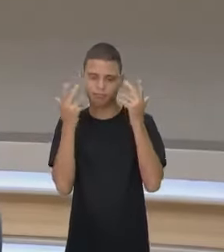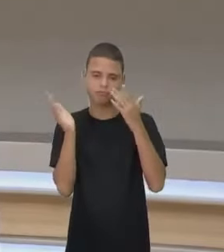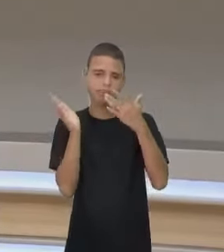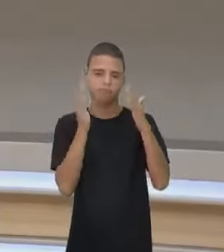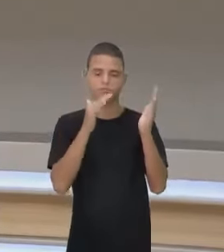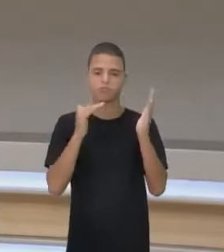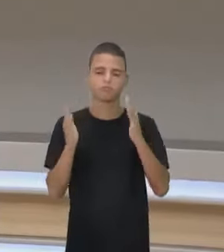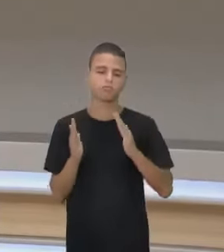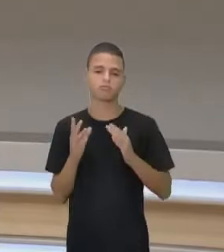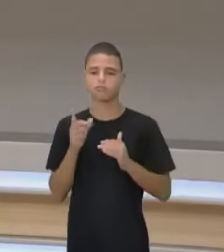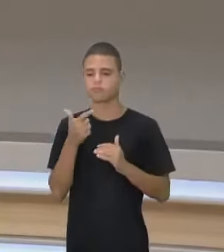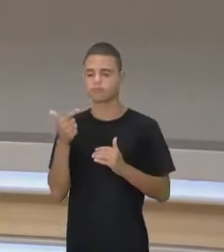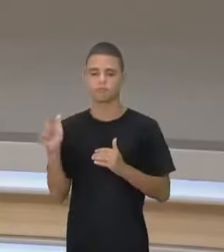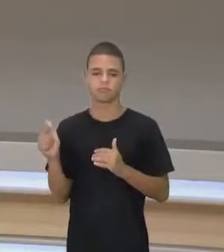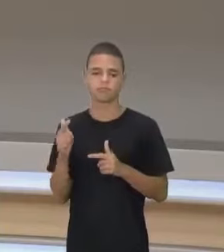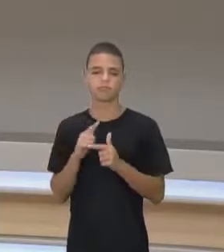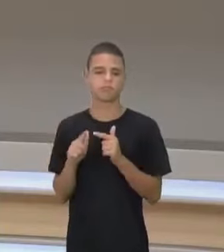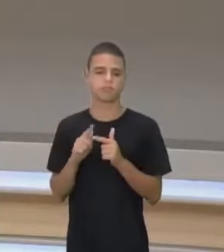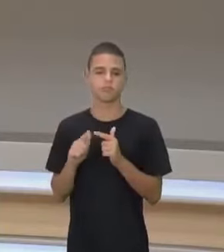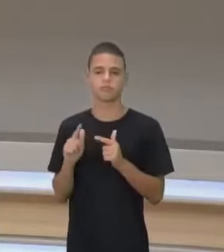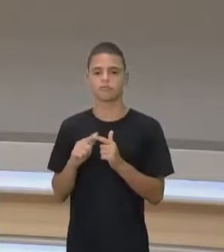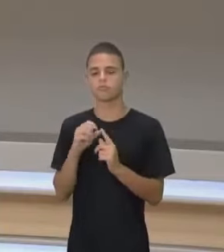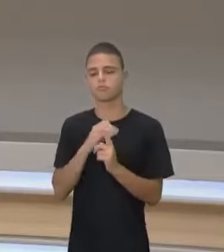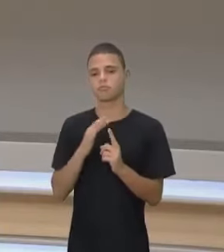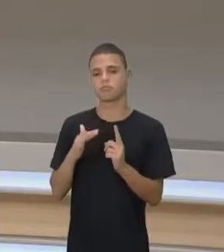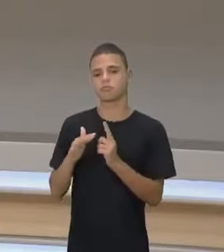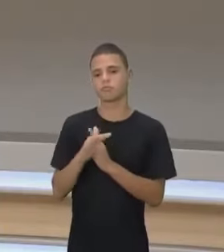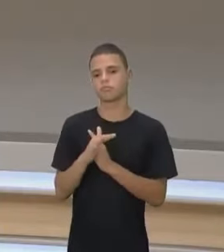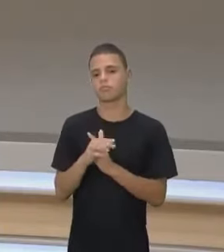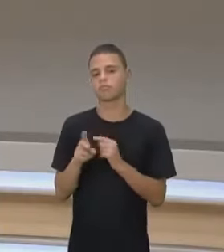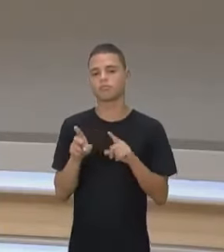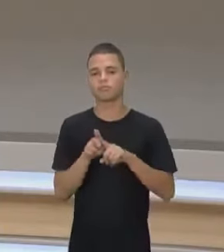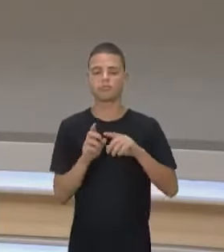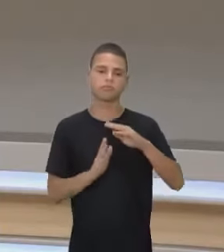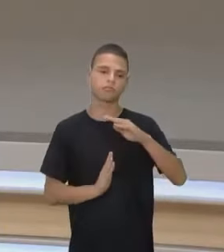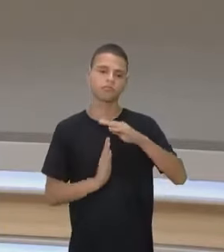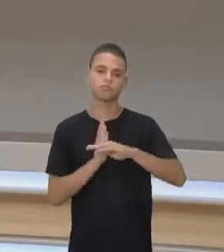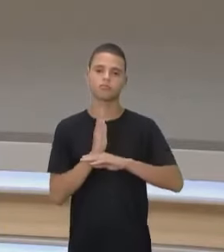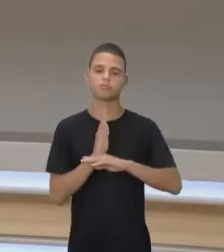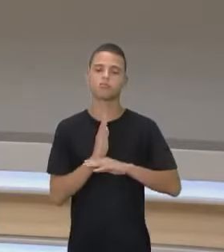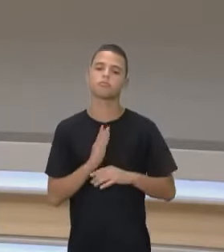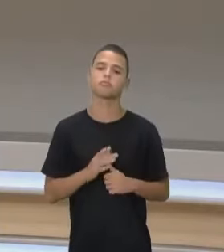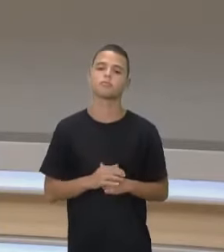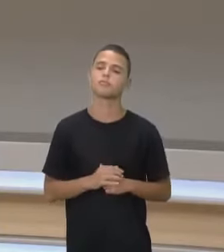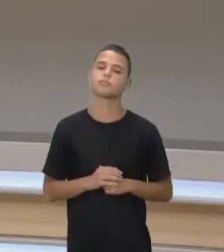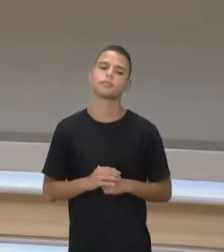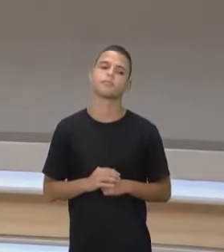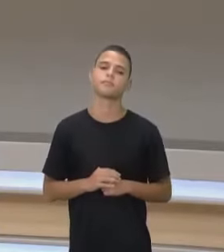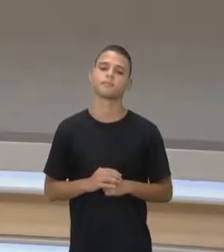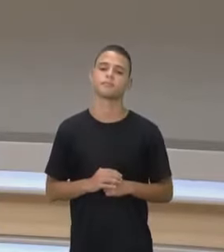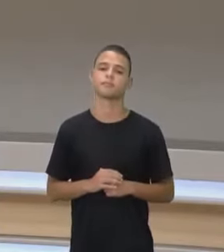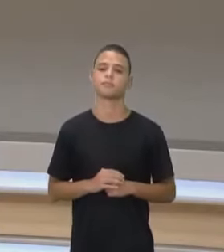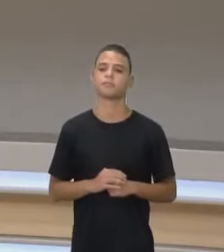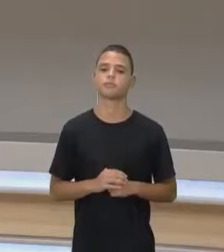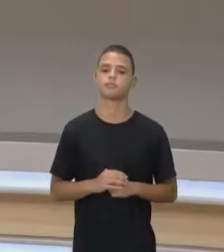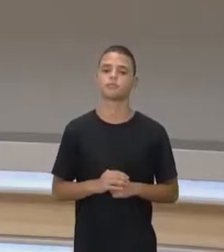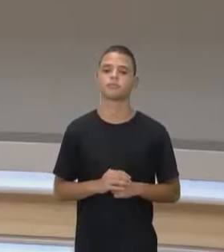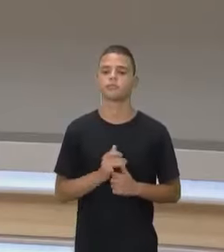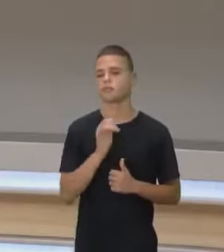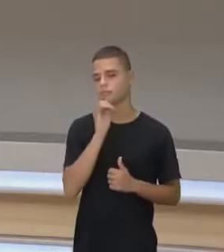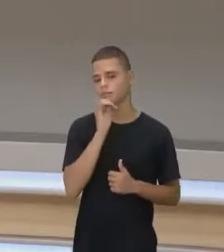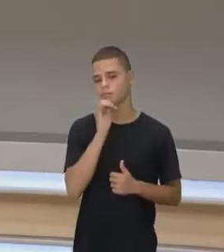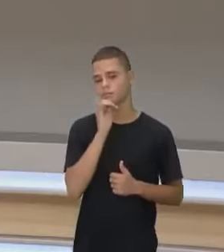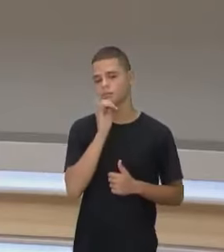muito menos um prejuízo, né, que exceda a capacidade de se lidar com isso, né? Por exemplo, se